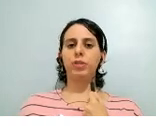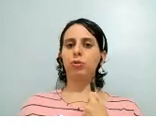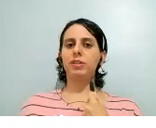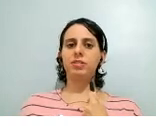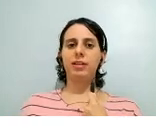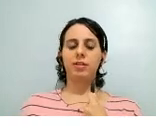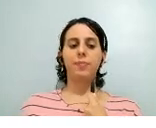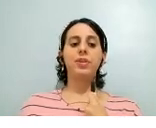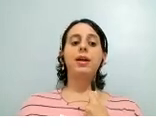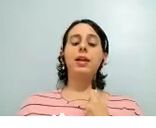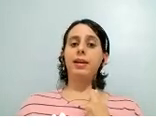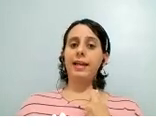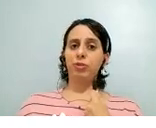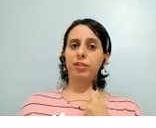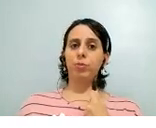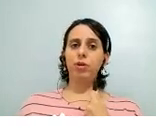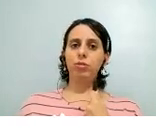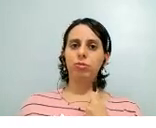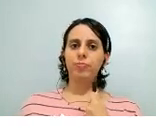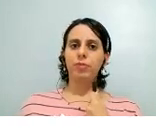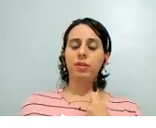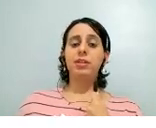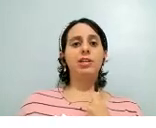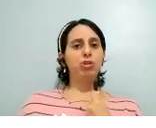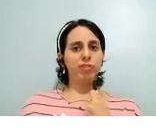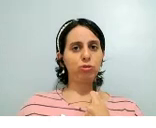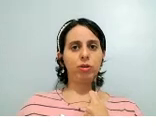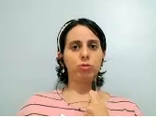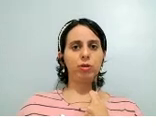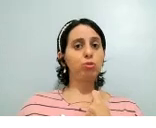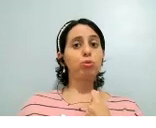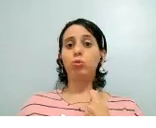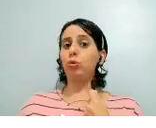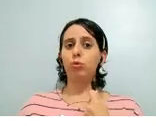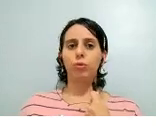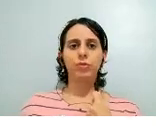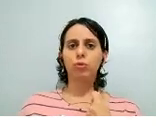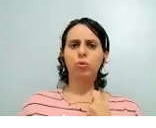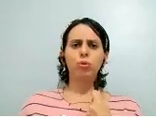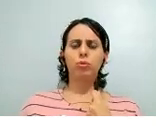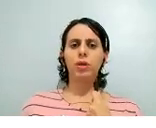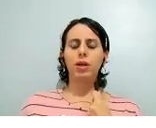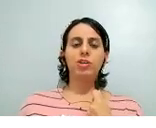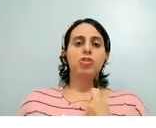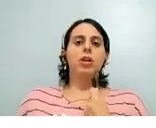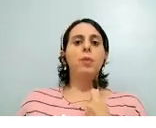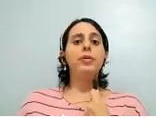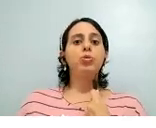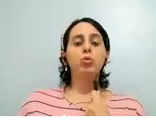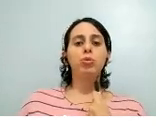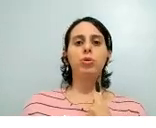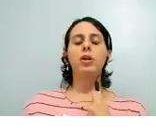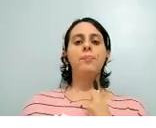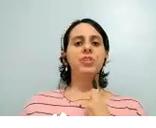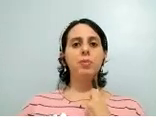de computador, etc. Lembram das mãos? O que que a gente faz com as mãos? Tudo, tudo. A gente coloca a mão